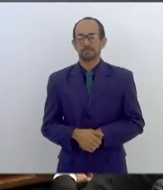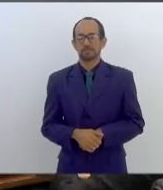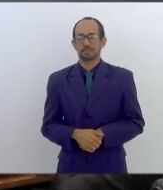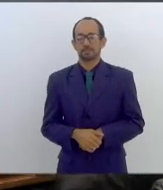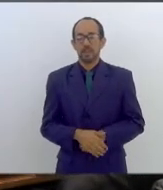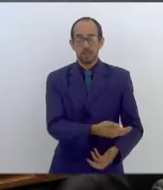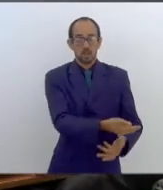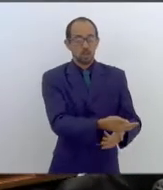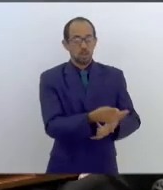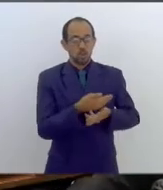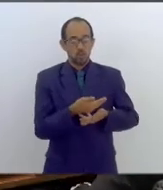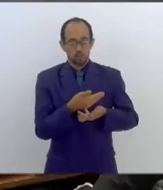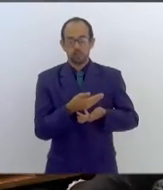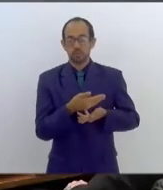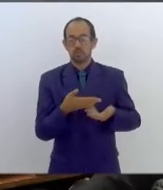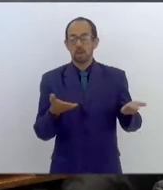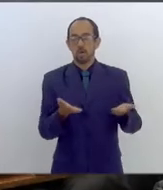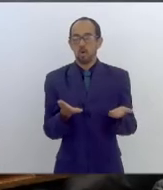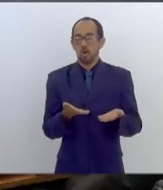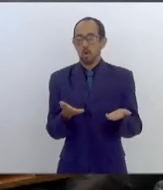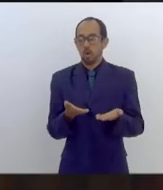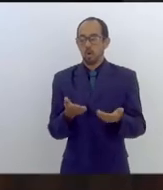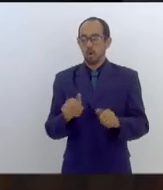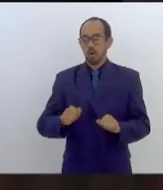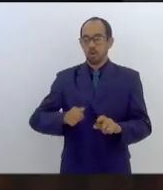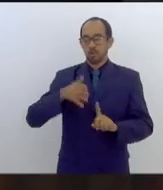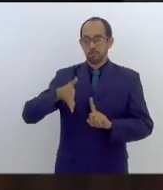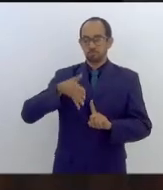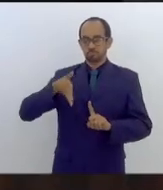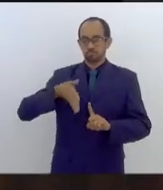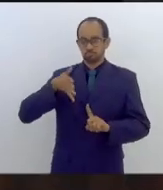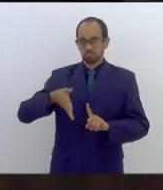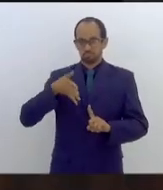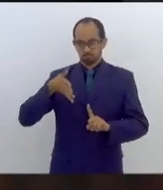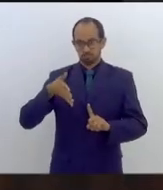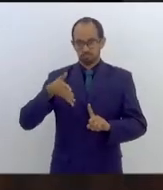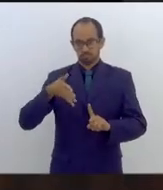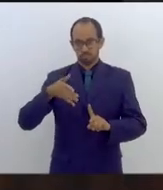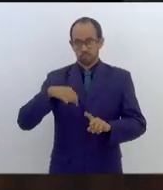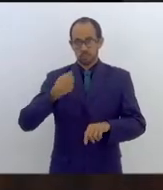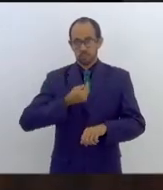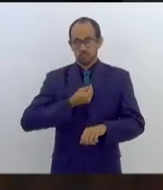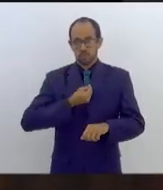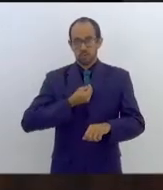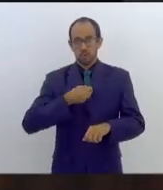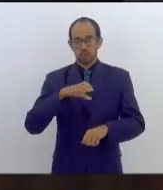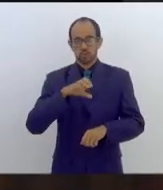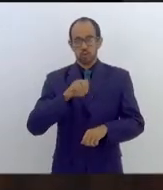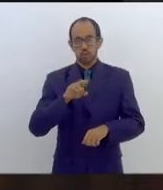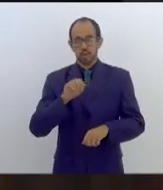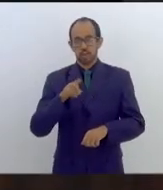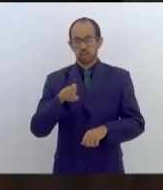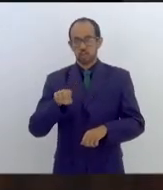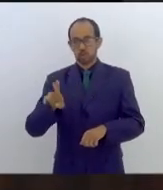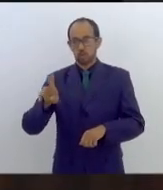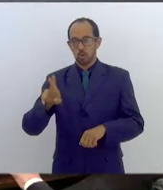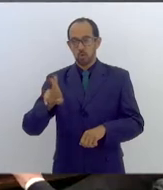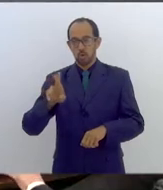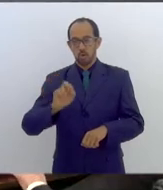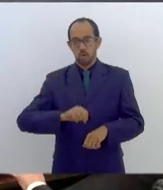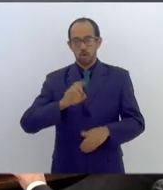de convidar Porque possa usar da palavra o nosso corredor Geral de Justiça Desembargador Ricardo